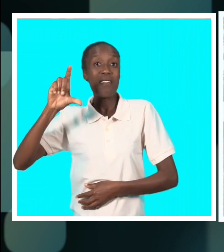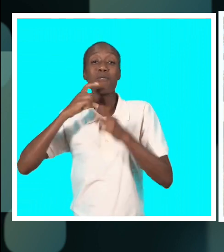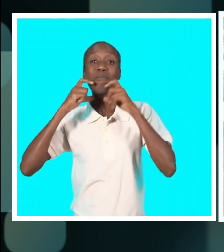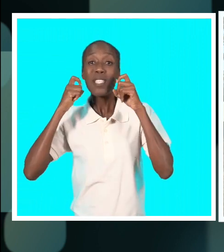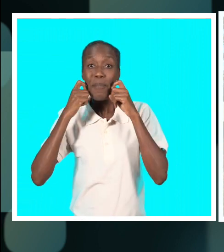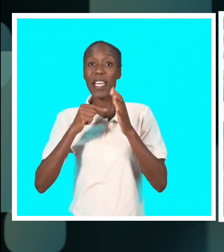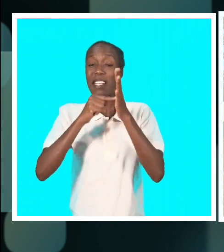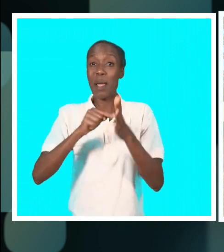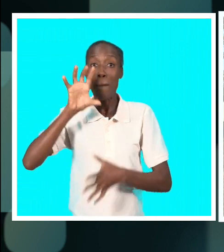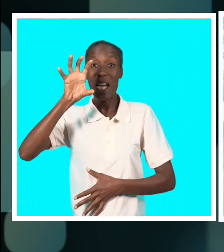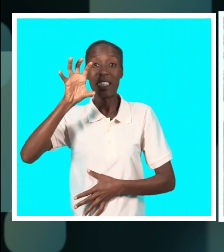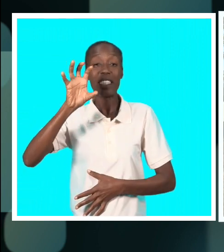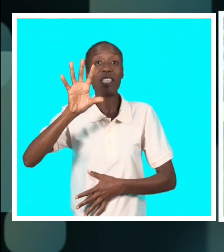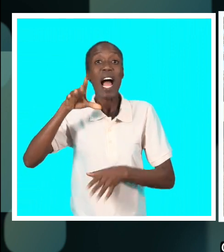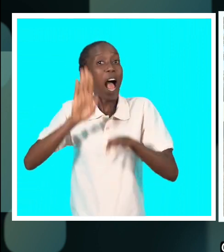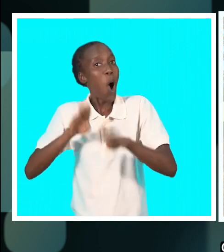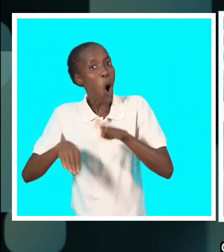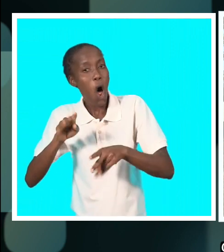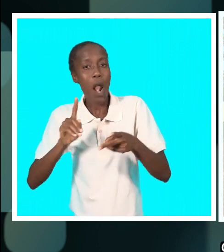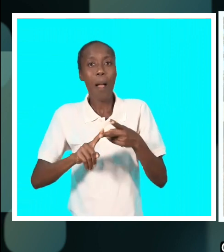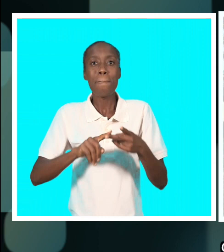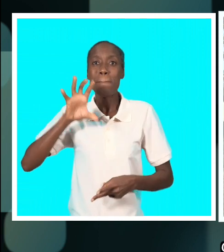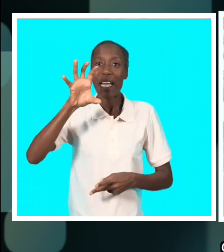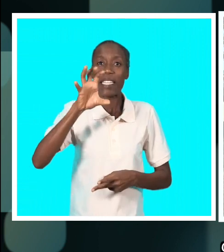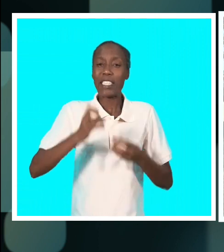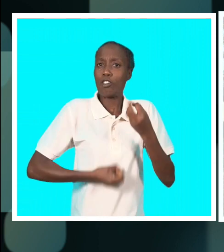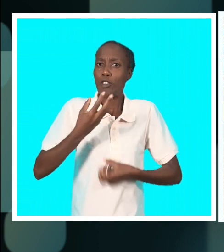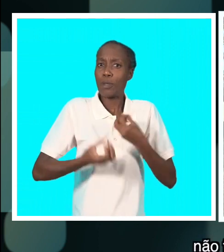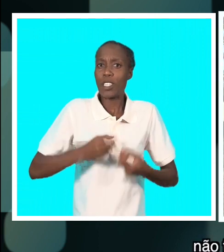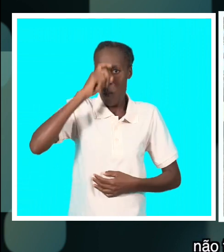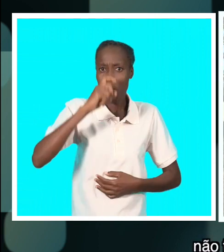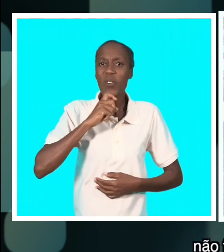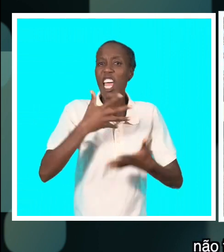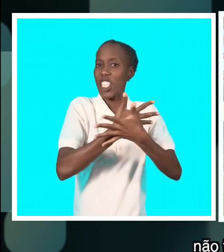outros países, como Angola, vou dar um exemplo, um país de expressão portuguesa,